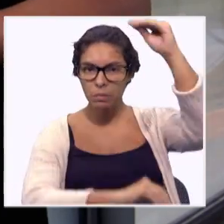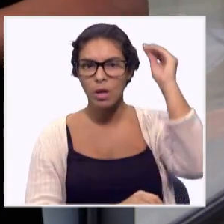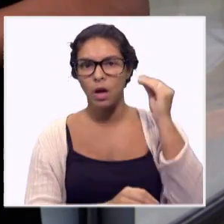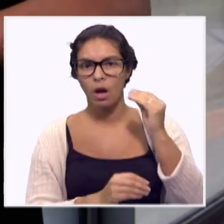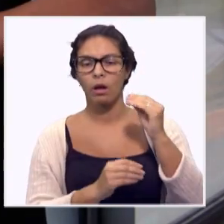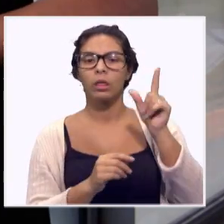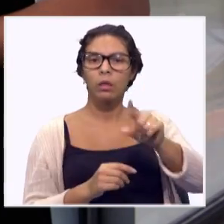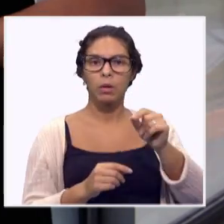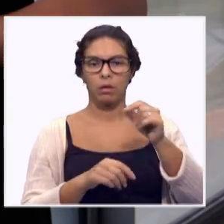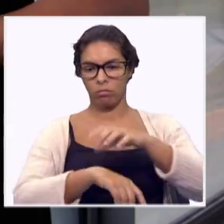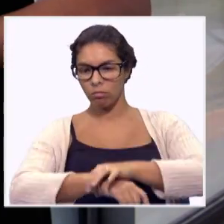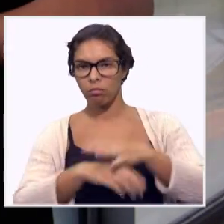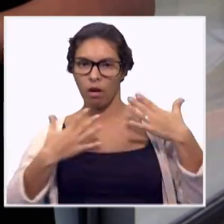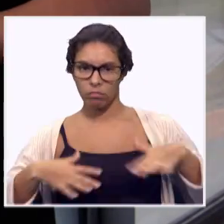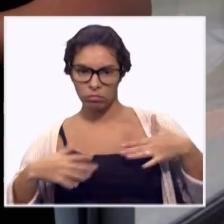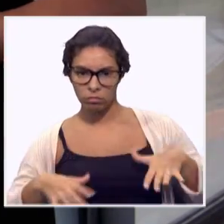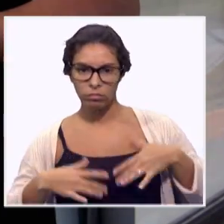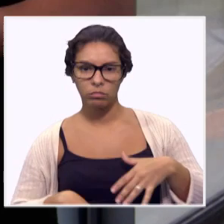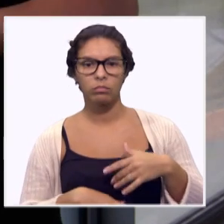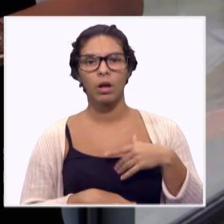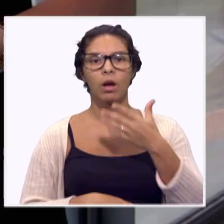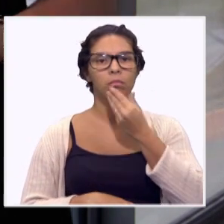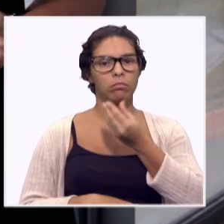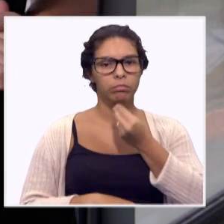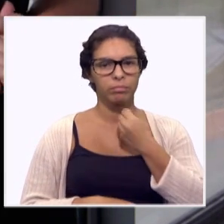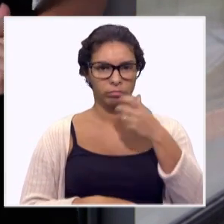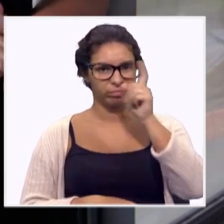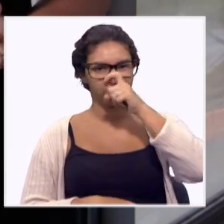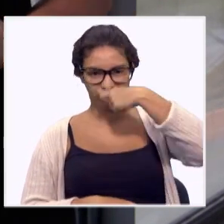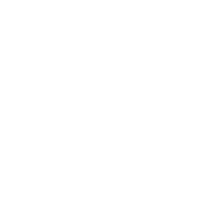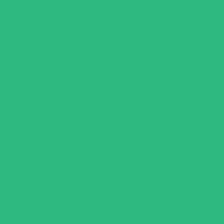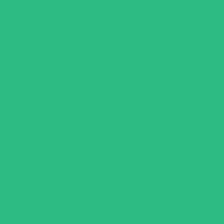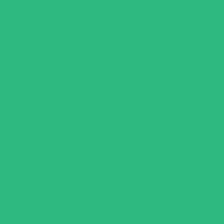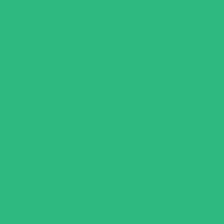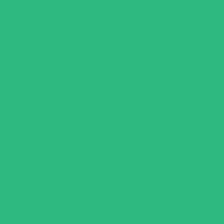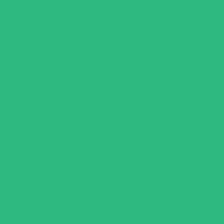decoração, vestuário e acessórios. Descobre a história do barbudo aborrecido.